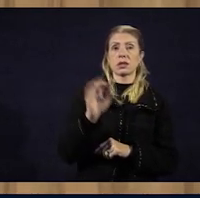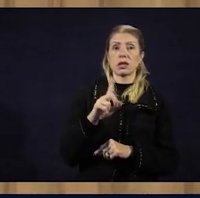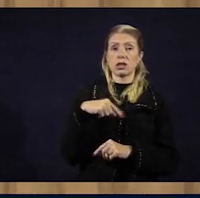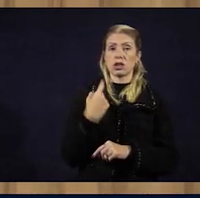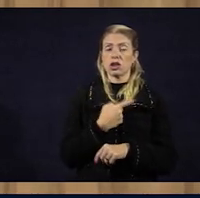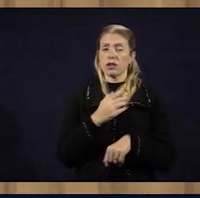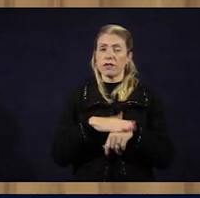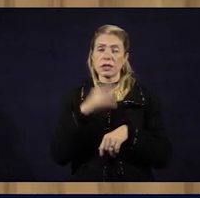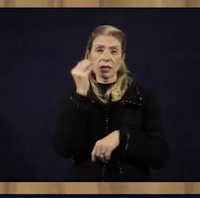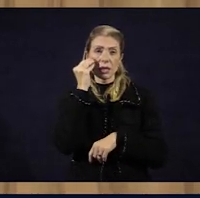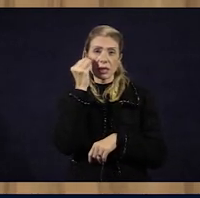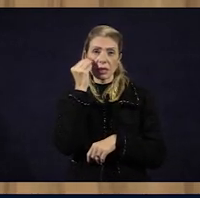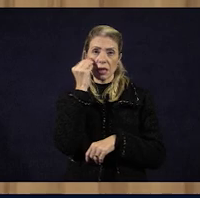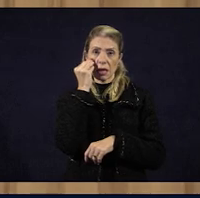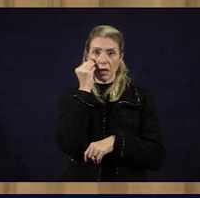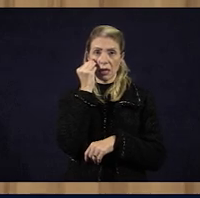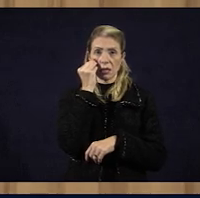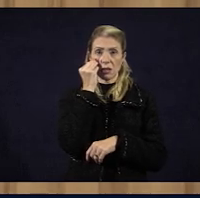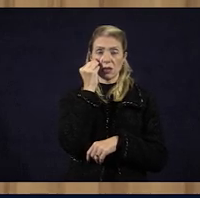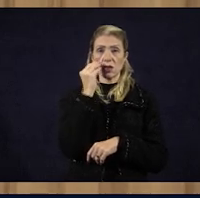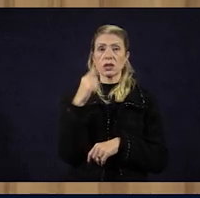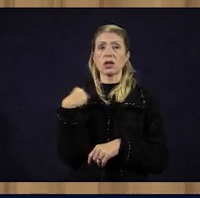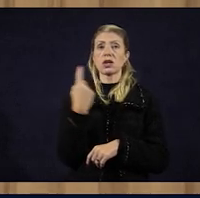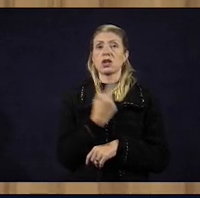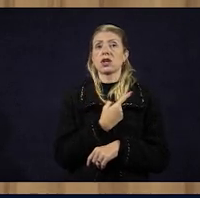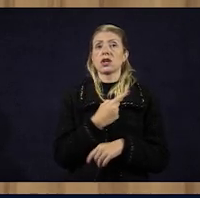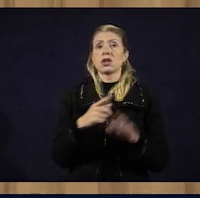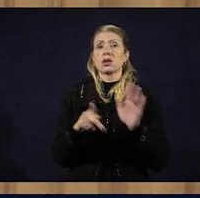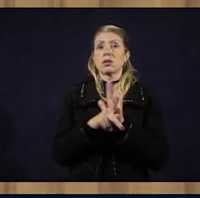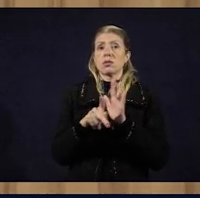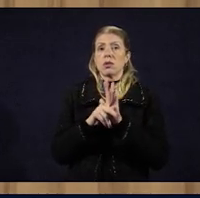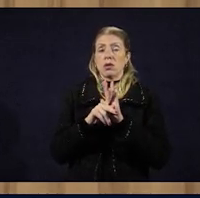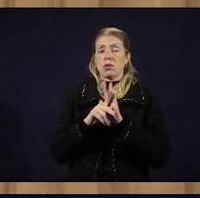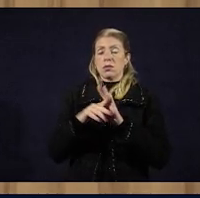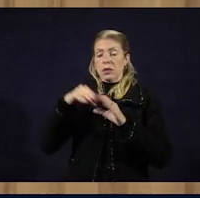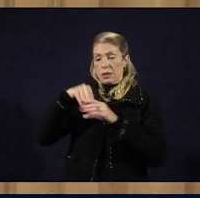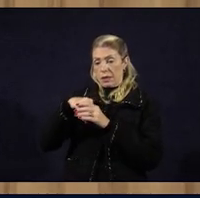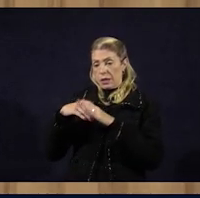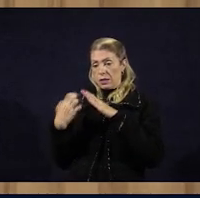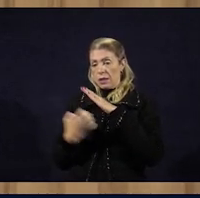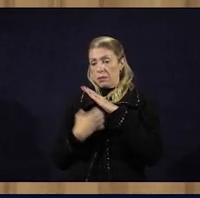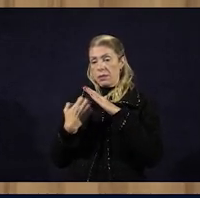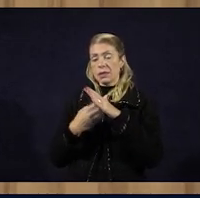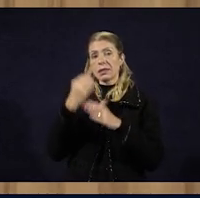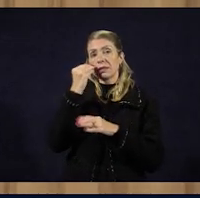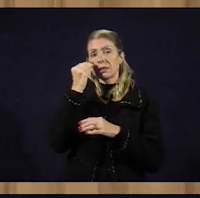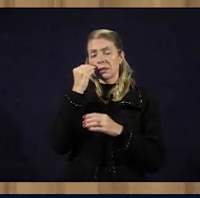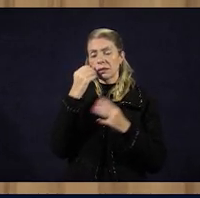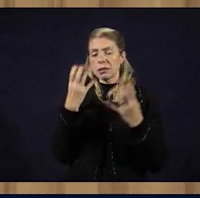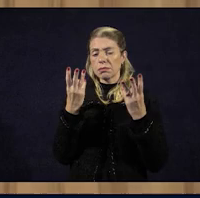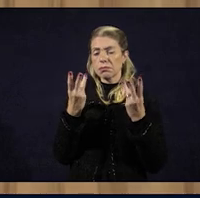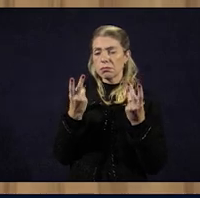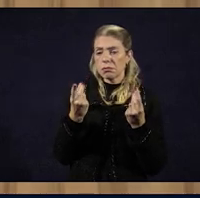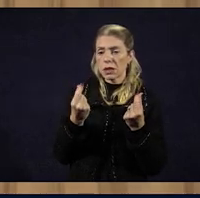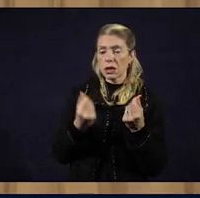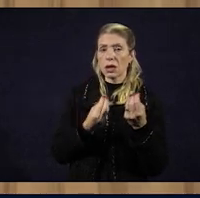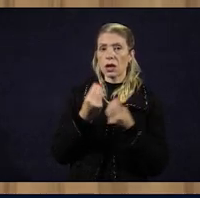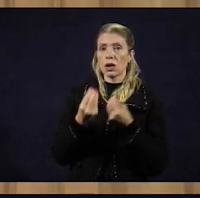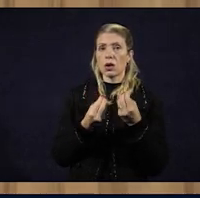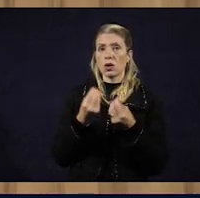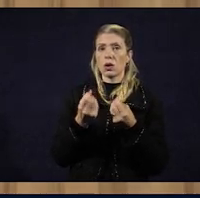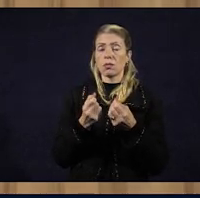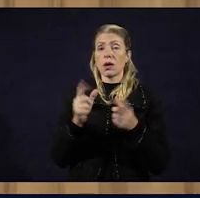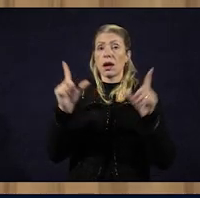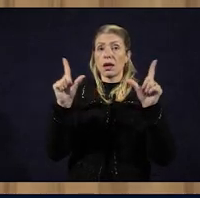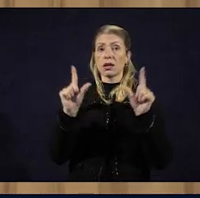fizemos um teste aqui nos nossos próprios confinamentos para ver calculando os dados Nas condições brasileiras